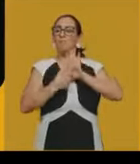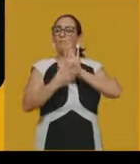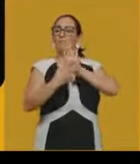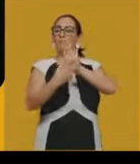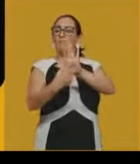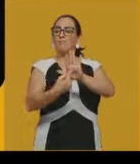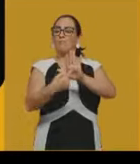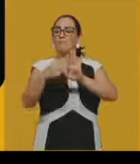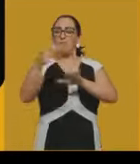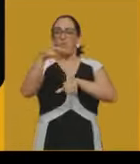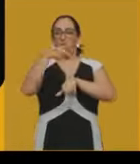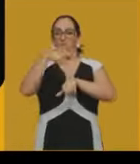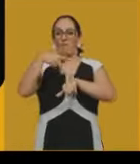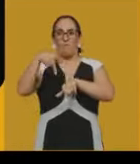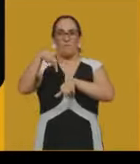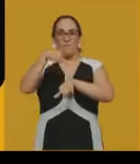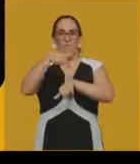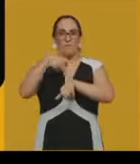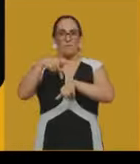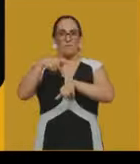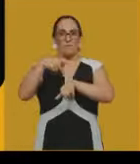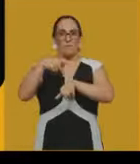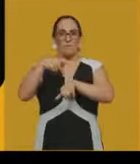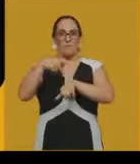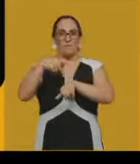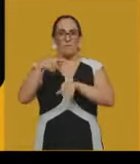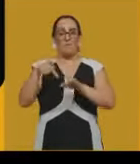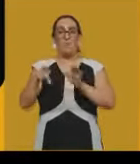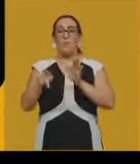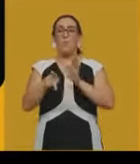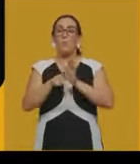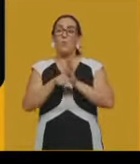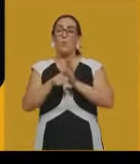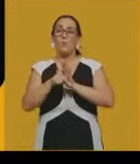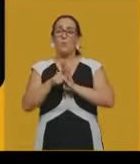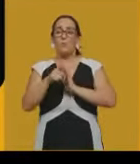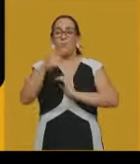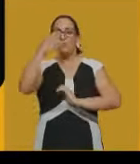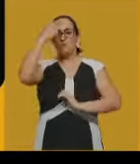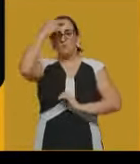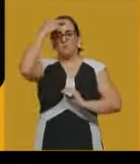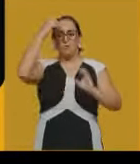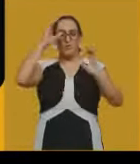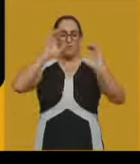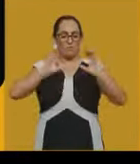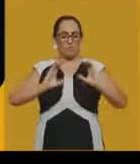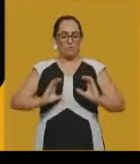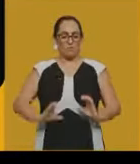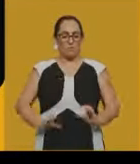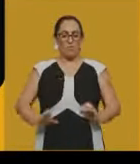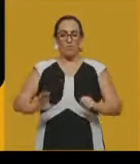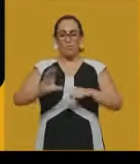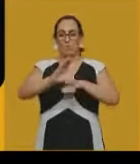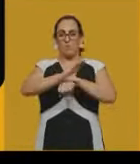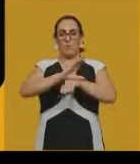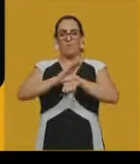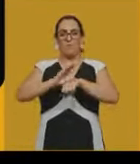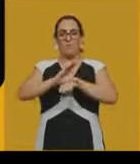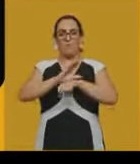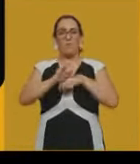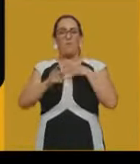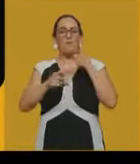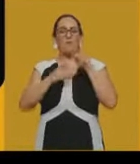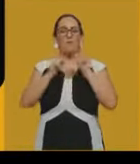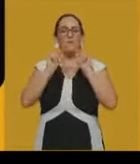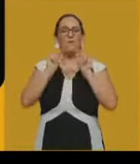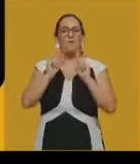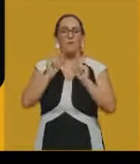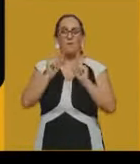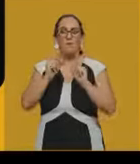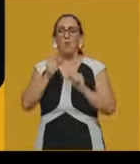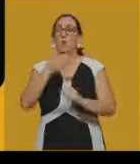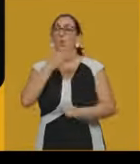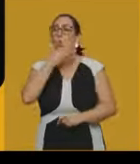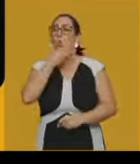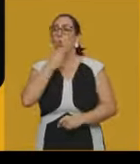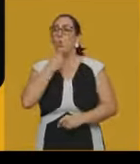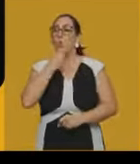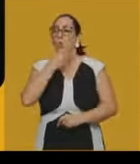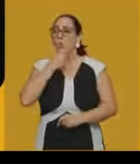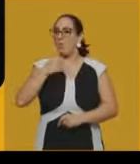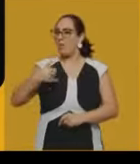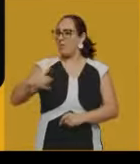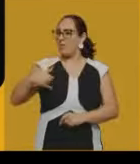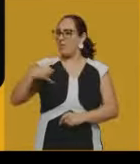nosso país. Sobre a definição de cidadão na nossa primeira Constituição, vem o seguinte, que os homens com mais